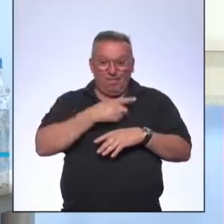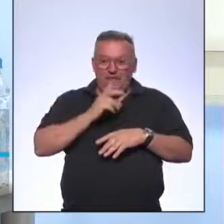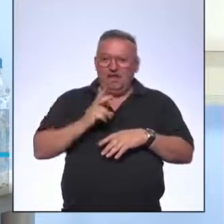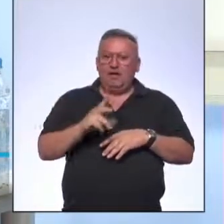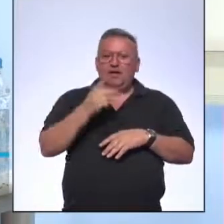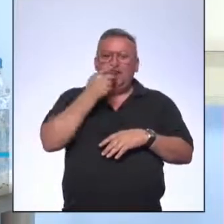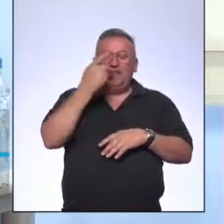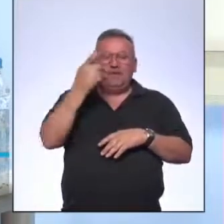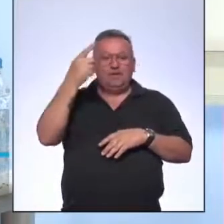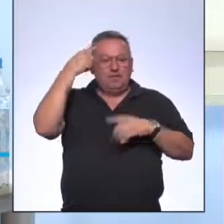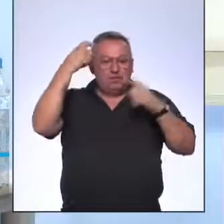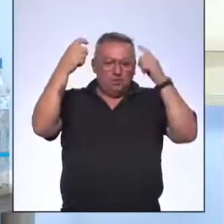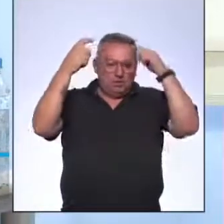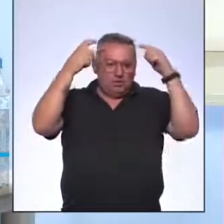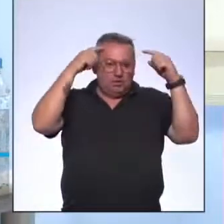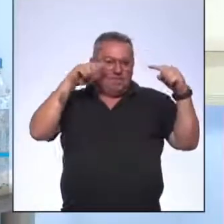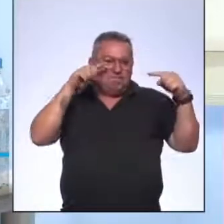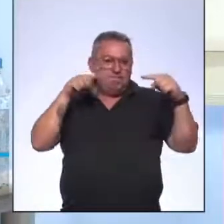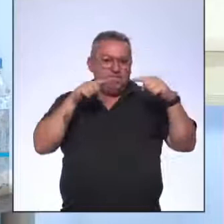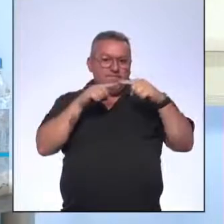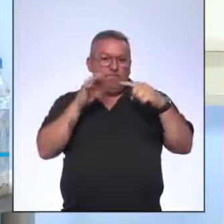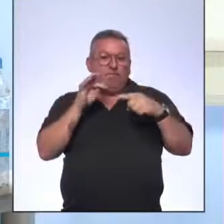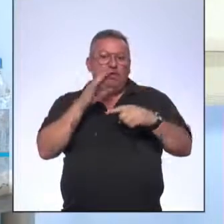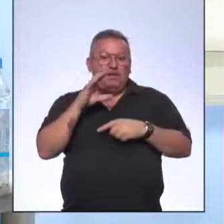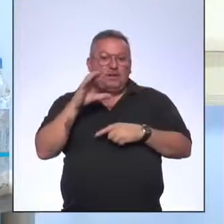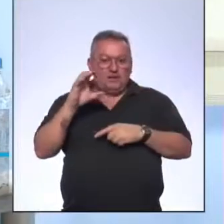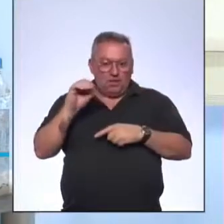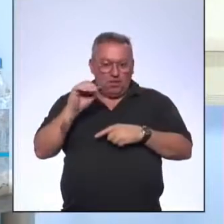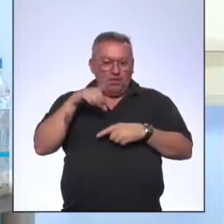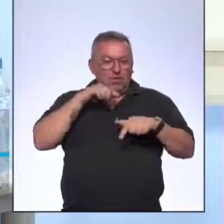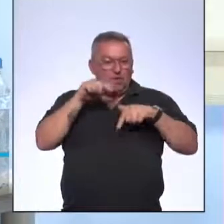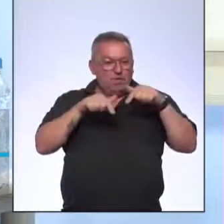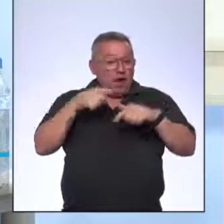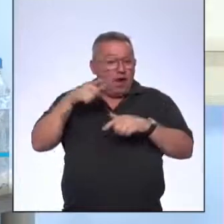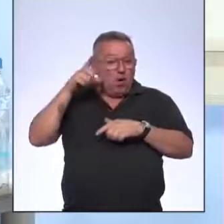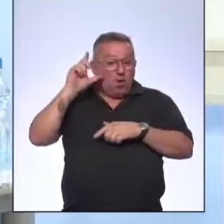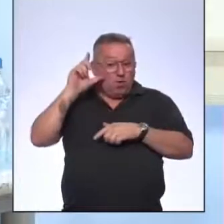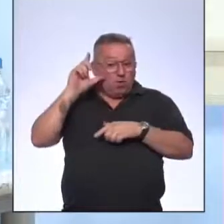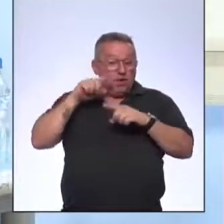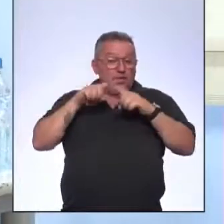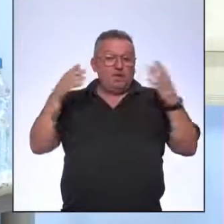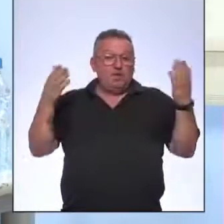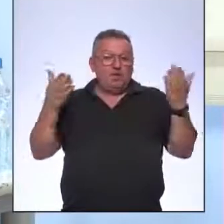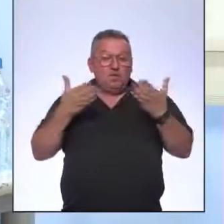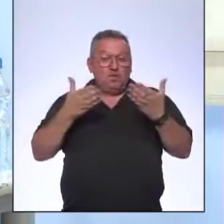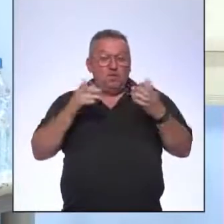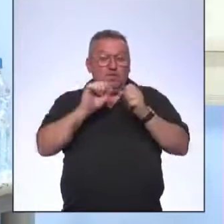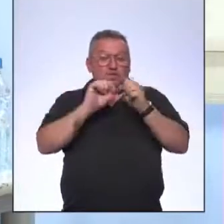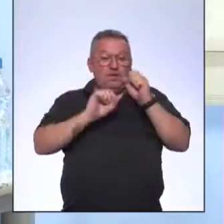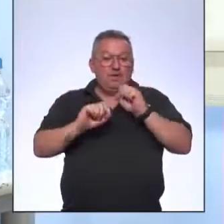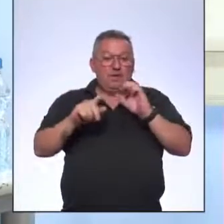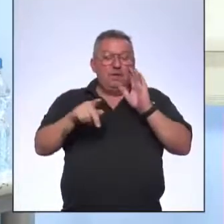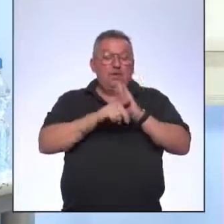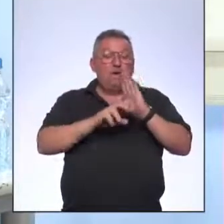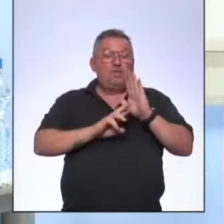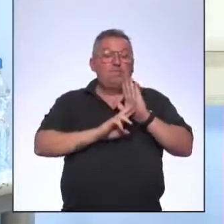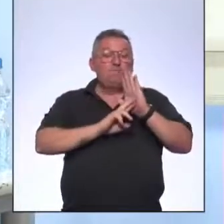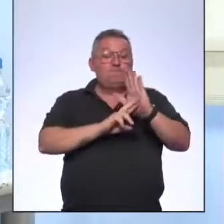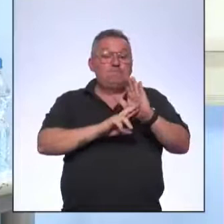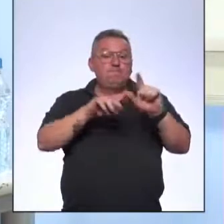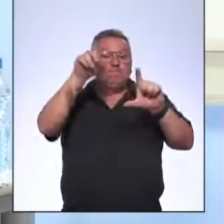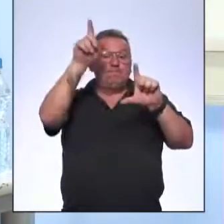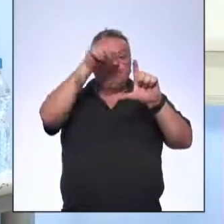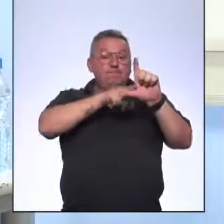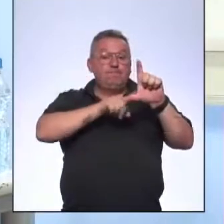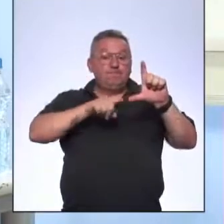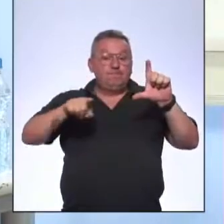vamos continuar falando da ideia de função que o professor Osmar começou a trabalhar com vocês ontem só que hoje nós vamos pra parte da representação